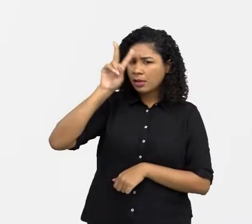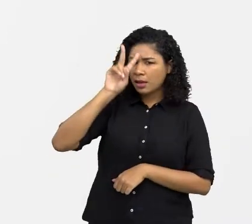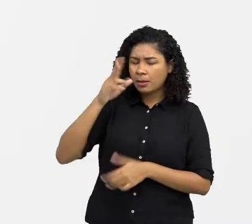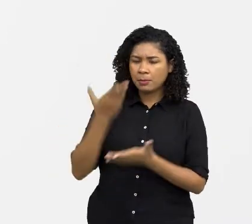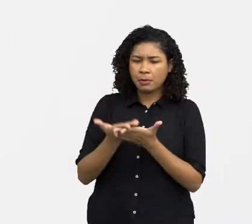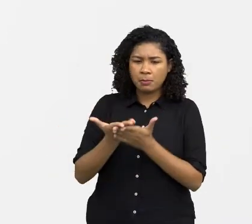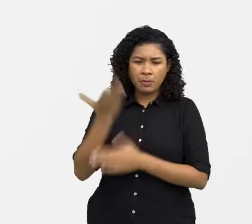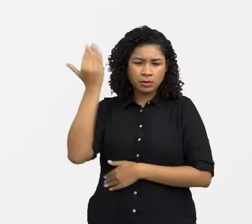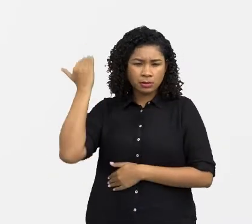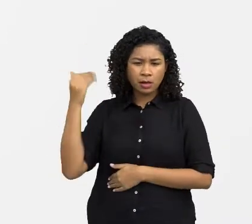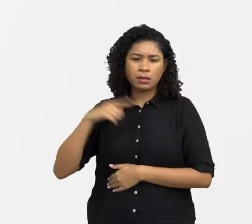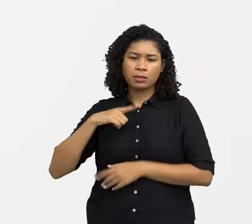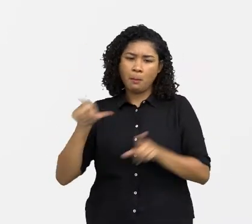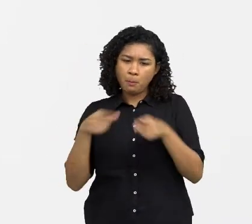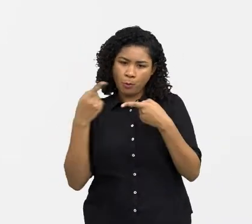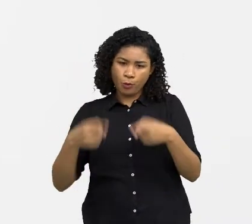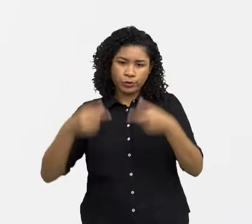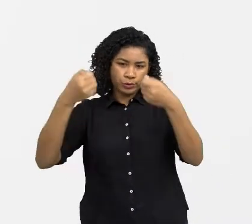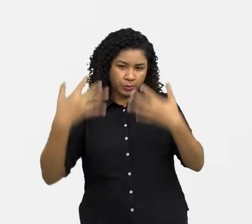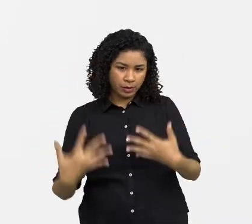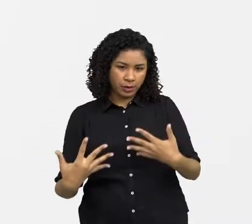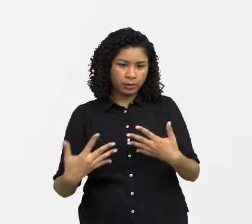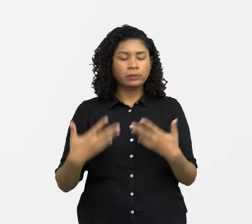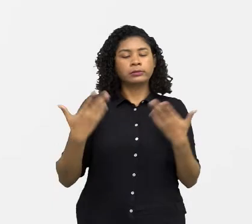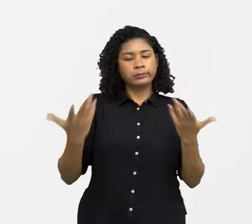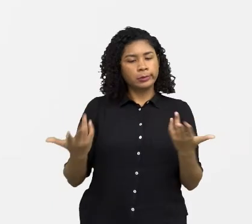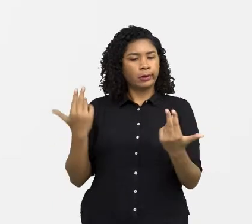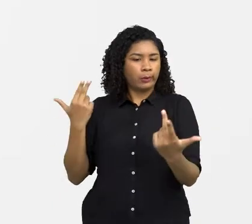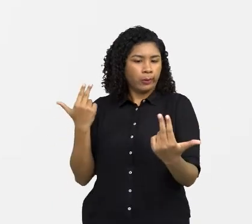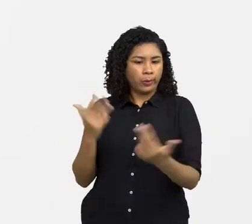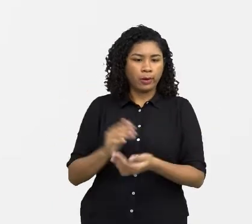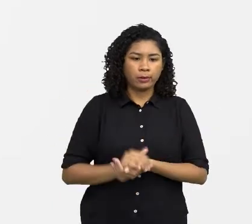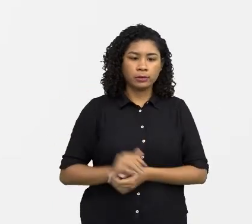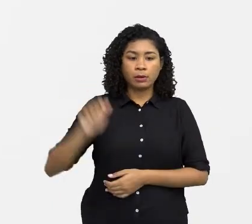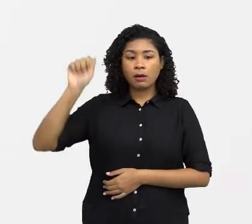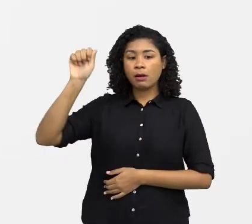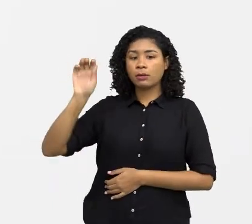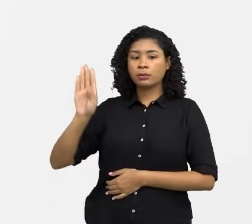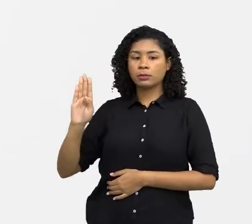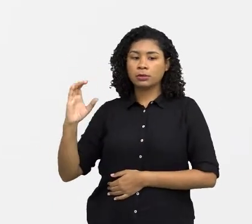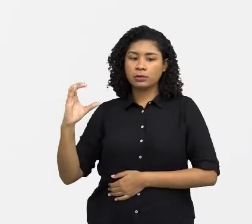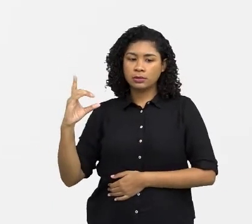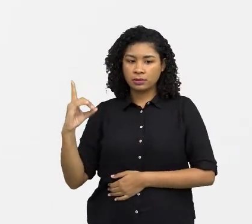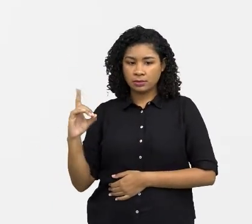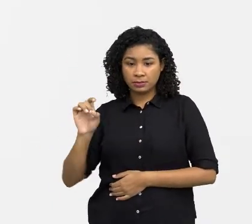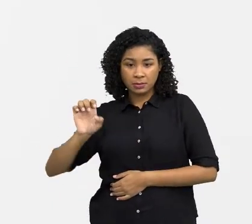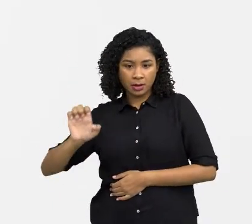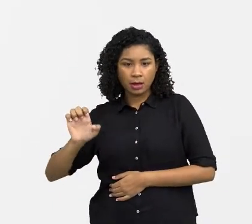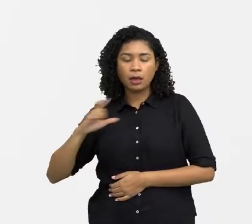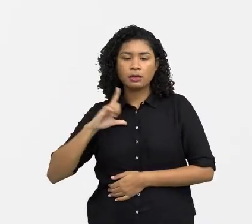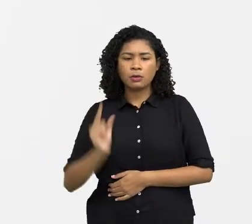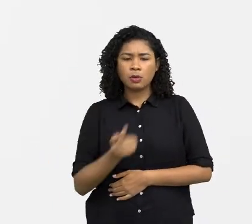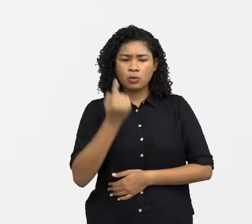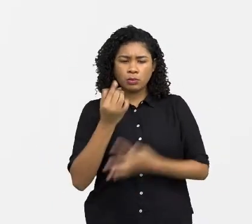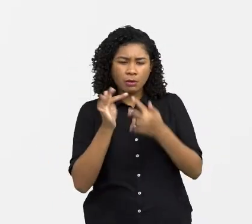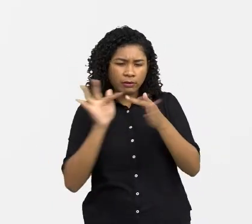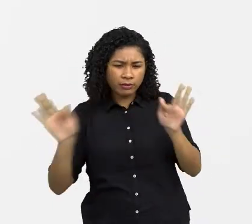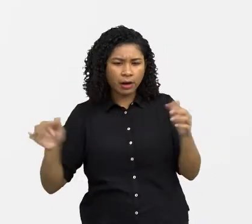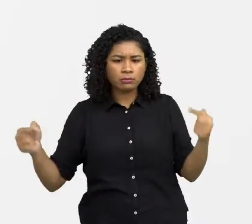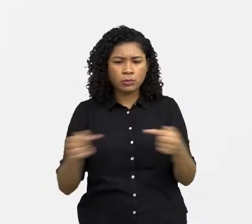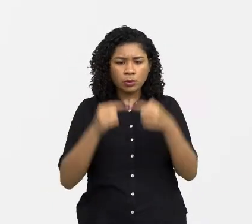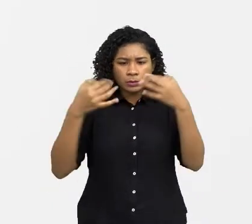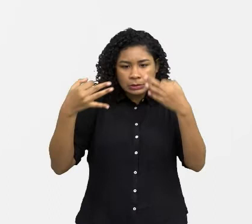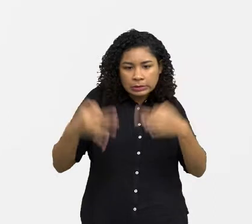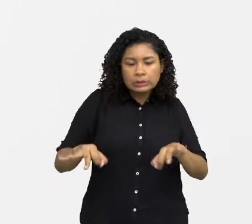mesma. Temos aí letra A, B, C, D e E. Apenas uma dessas frases tem uma